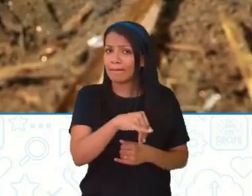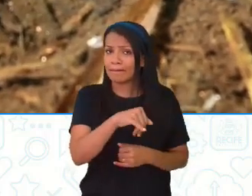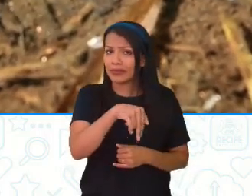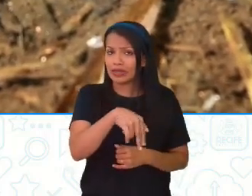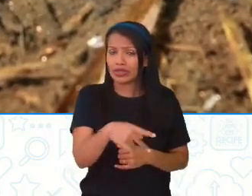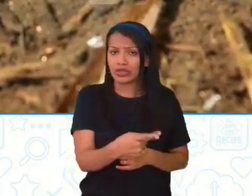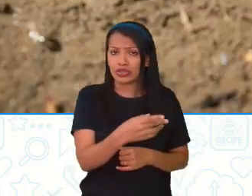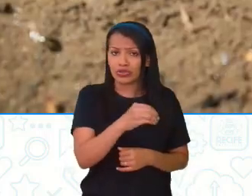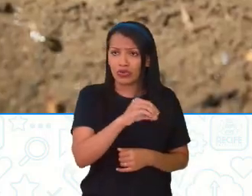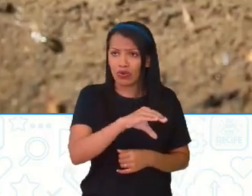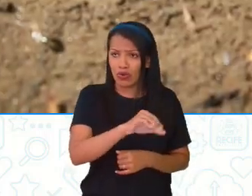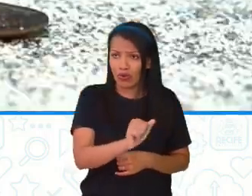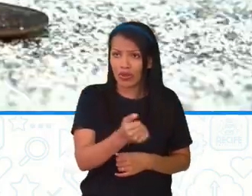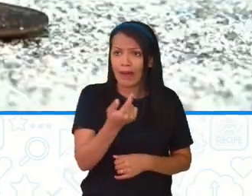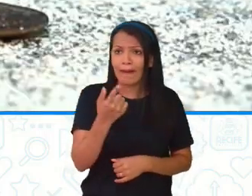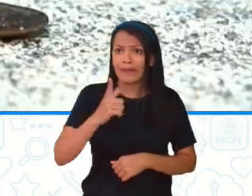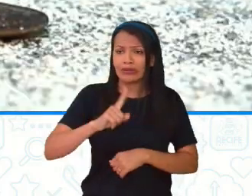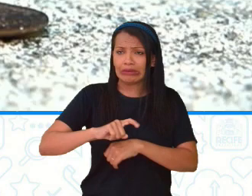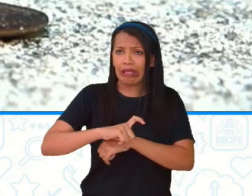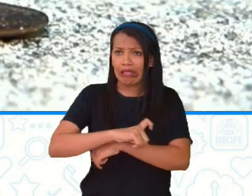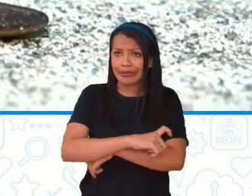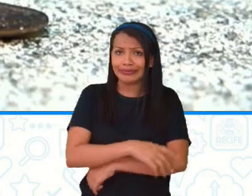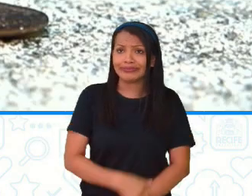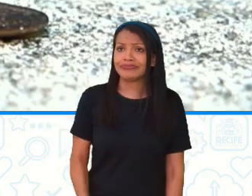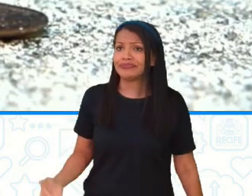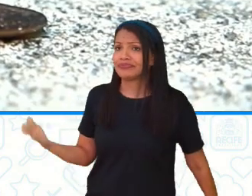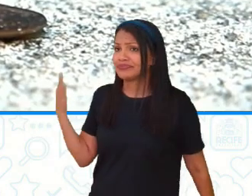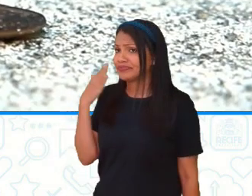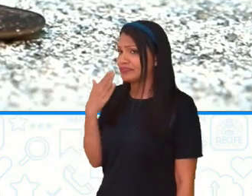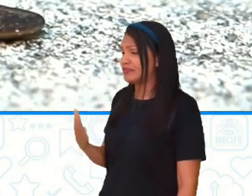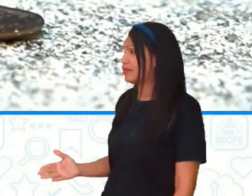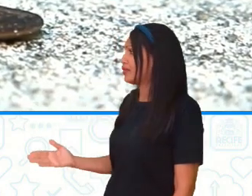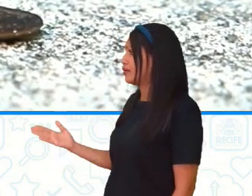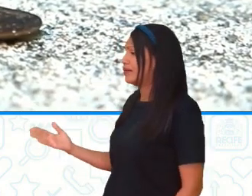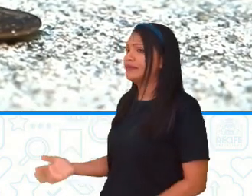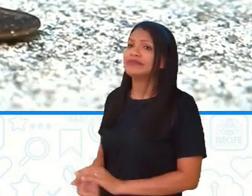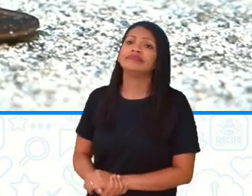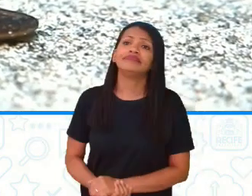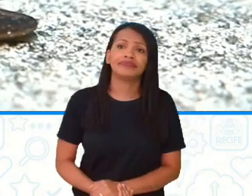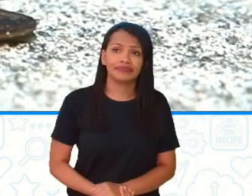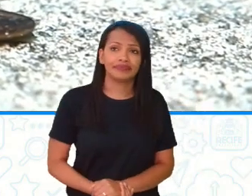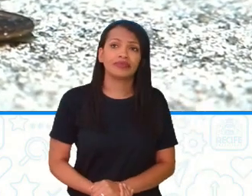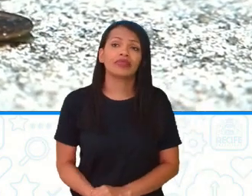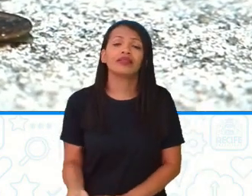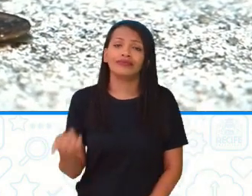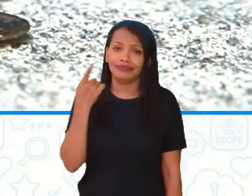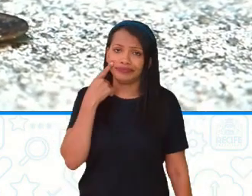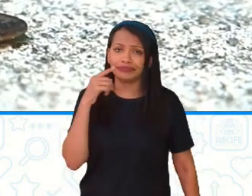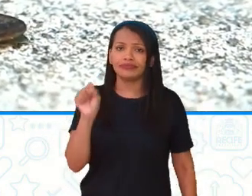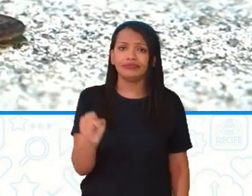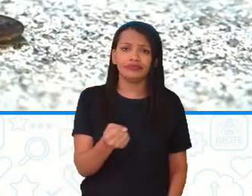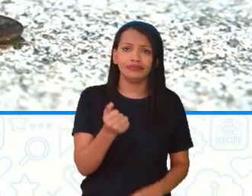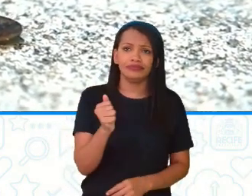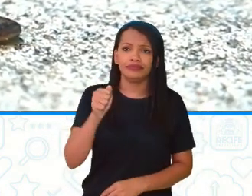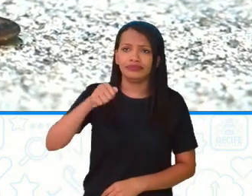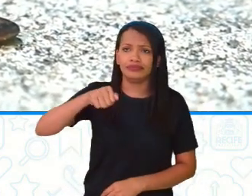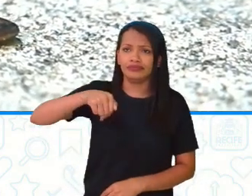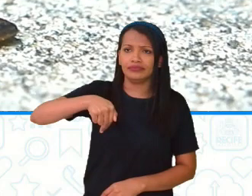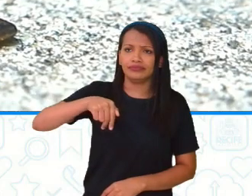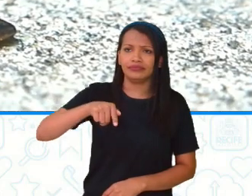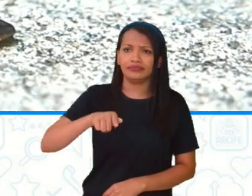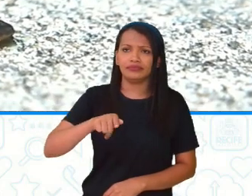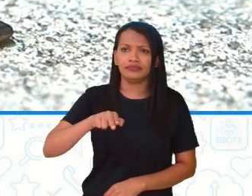deu como se fosse uma nadadinha no final. E aqui a gente está conseguindo ver o exemplar mais de